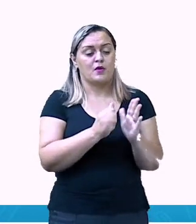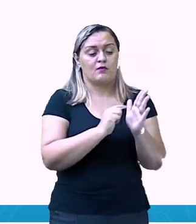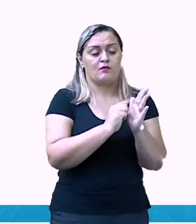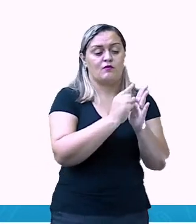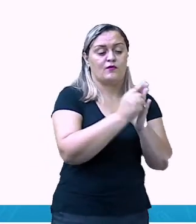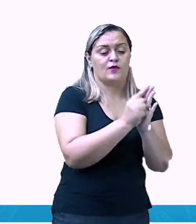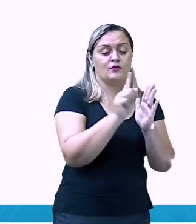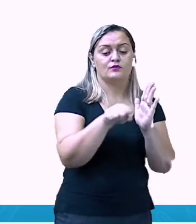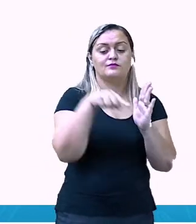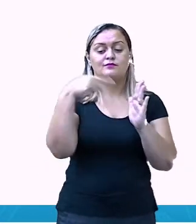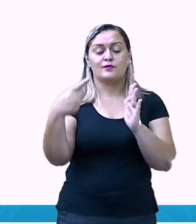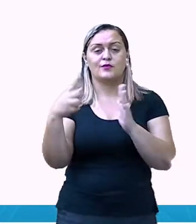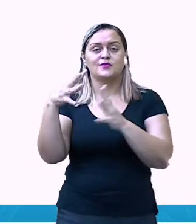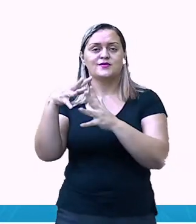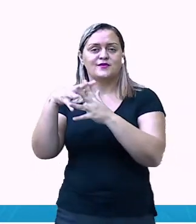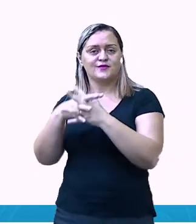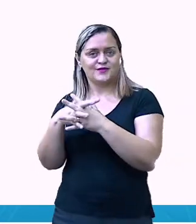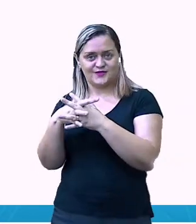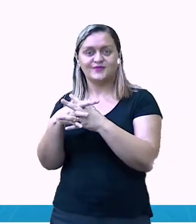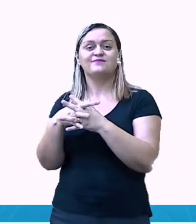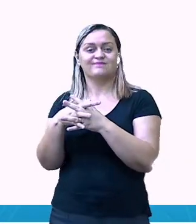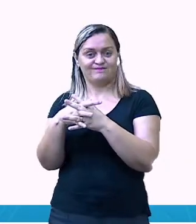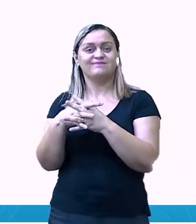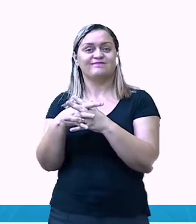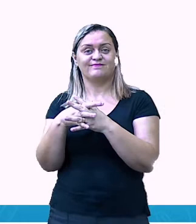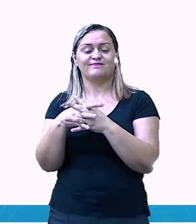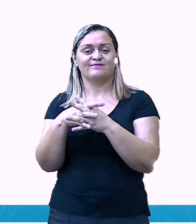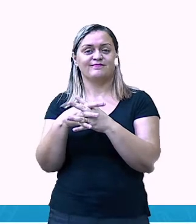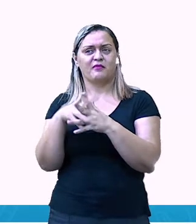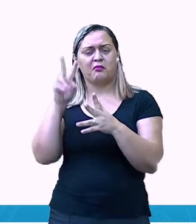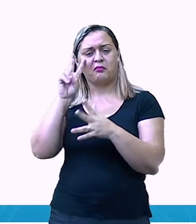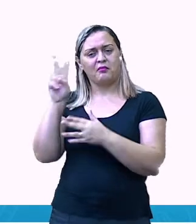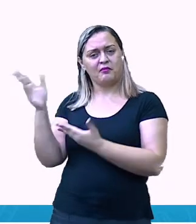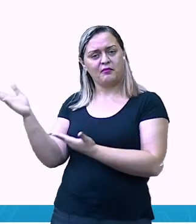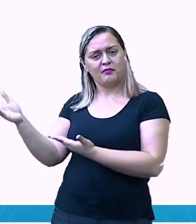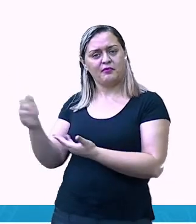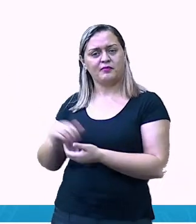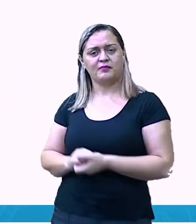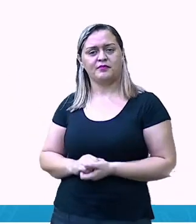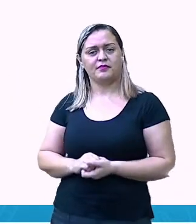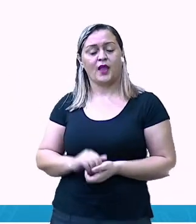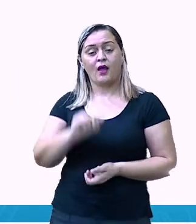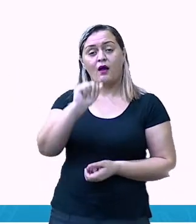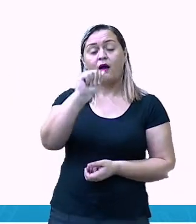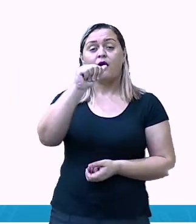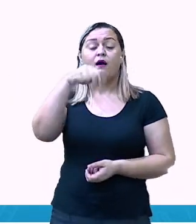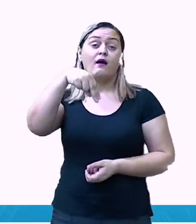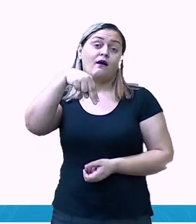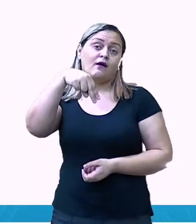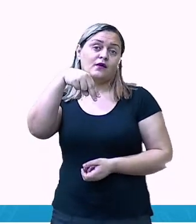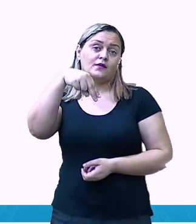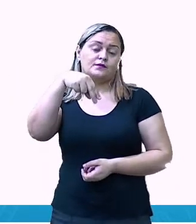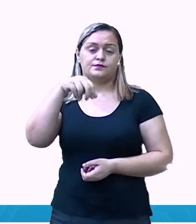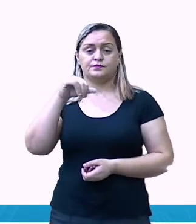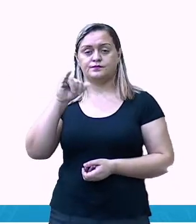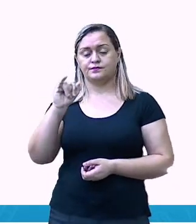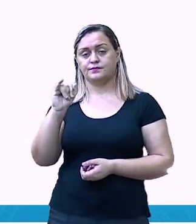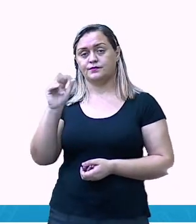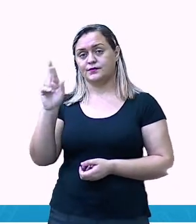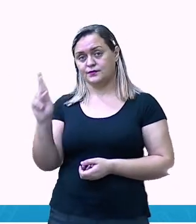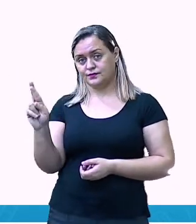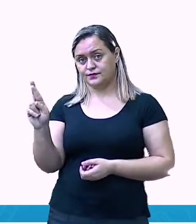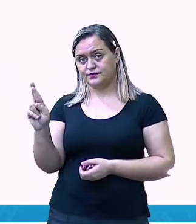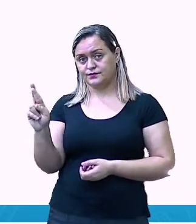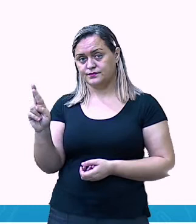para o início? Sim, ela veio para o início. Ó, o an, o ir, o es. A gente tem também o